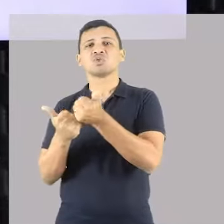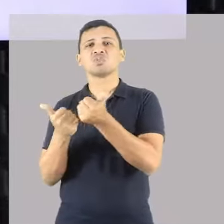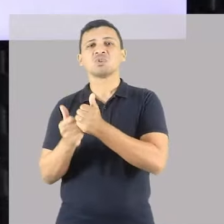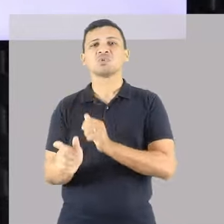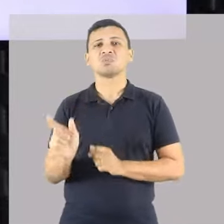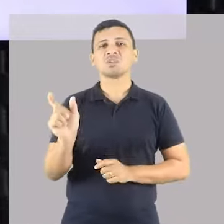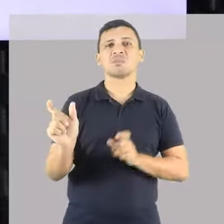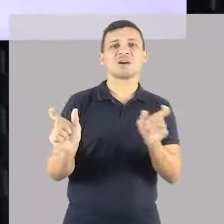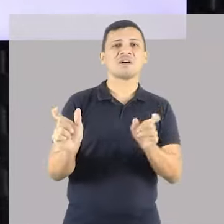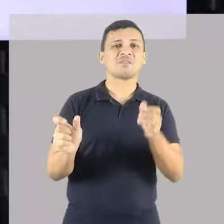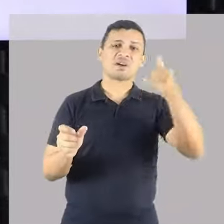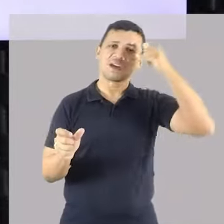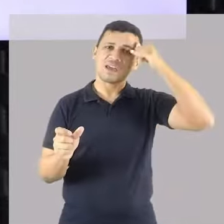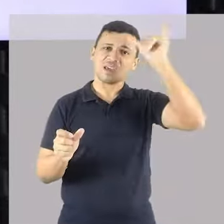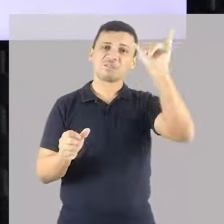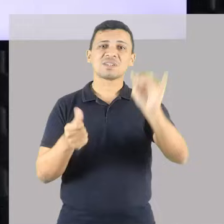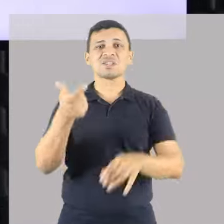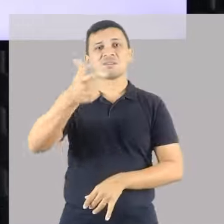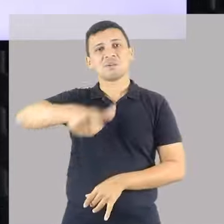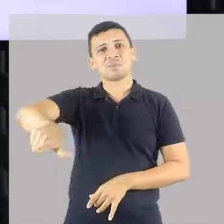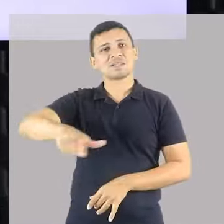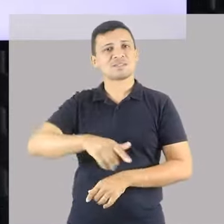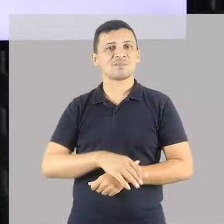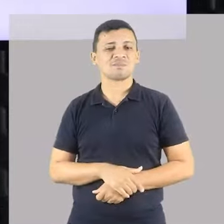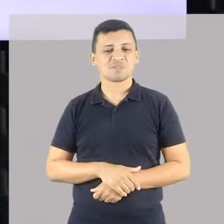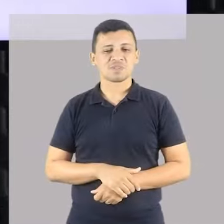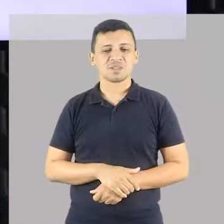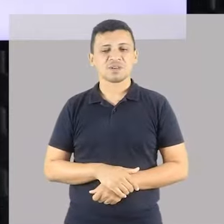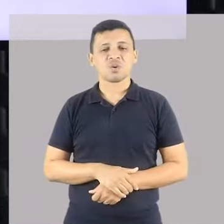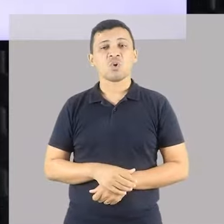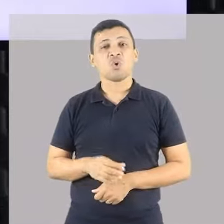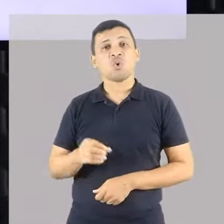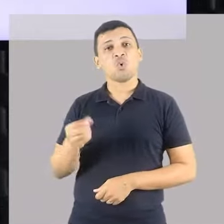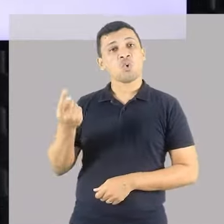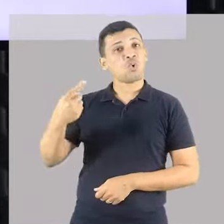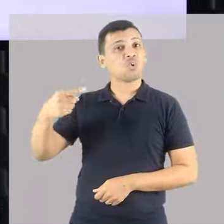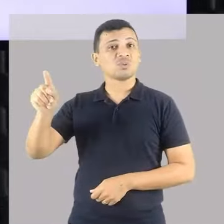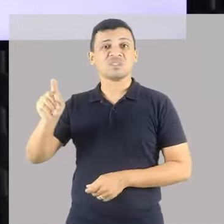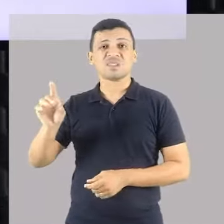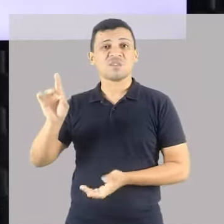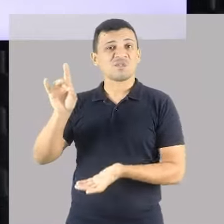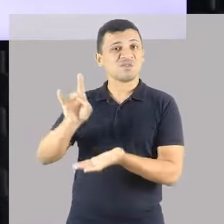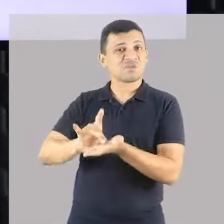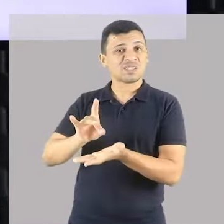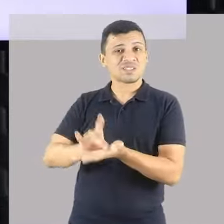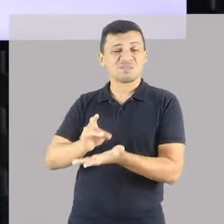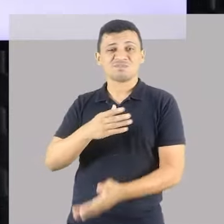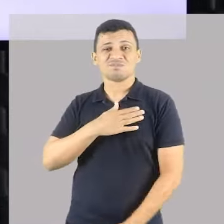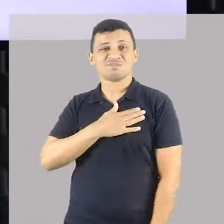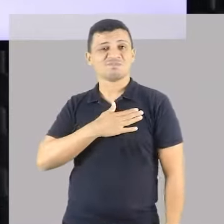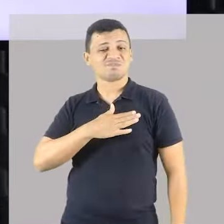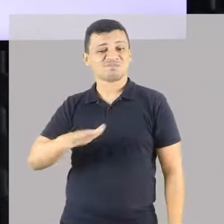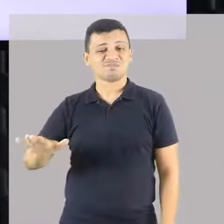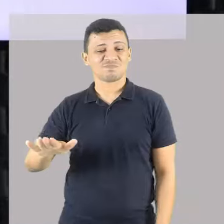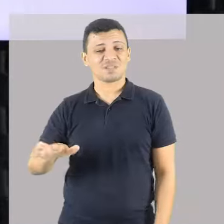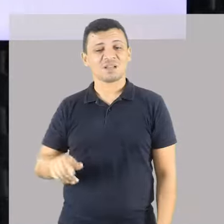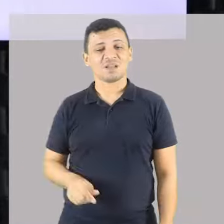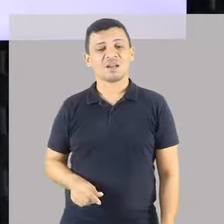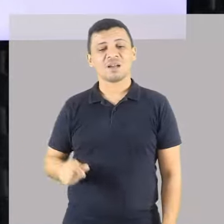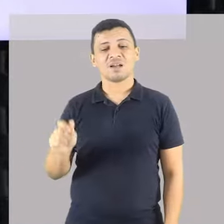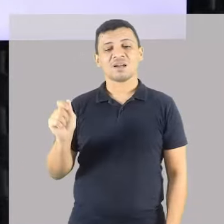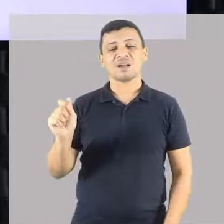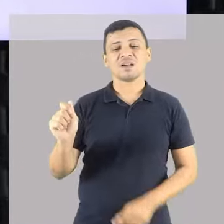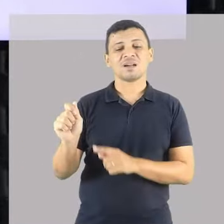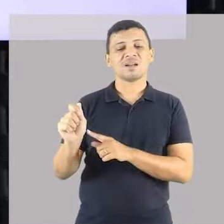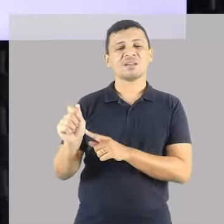evitando a repetição até que quando eu coloquei outras que verdadeiramente abominam esse a ele está substituindo